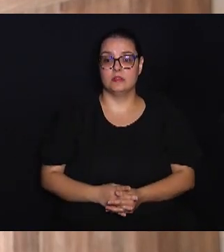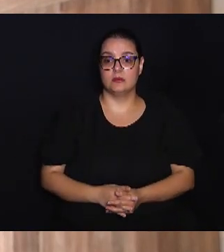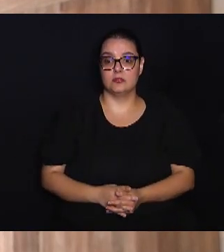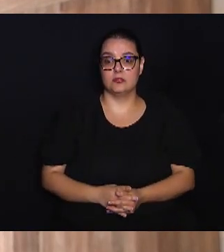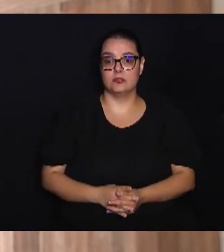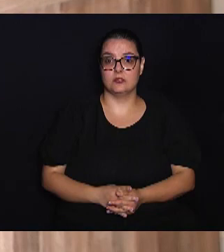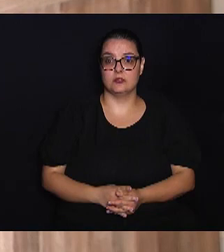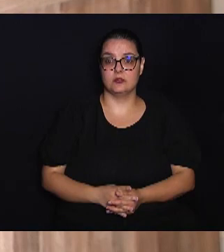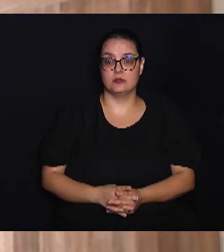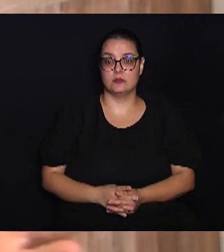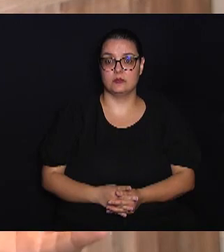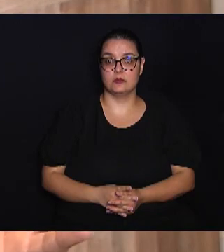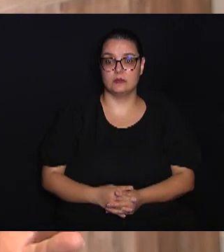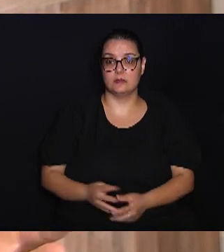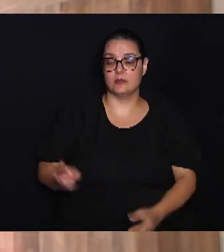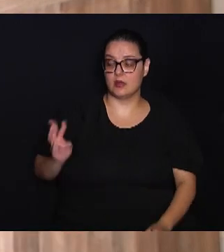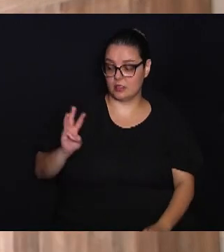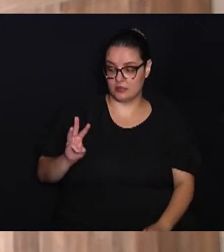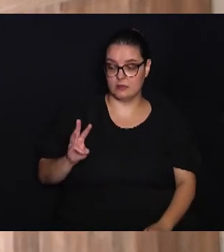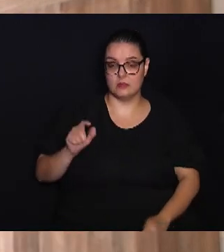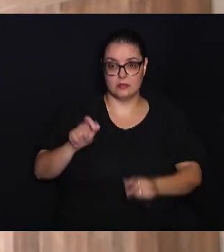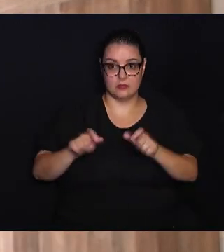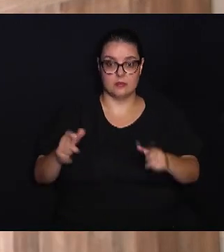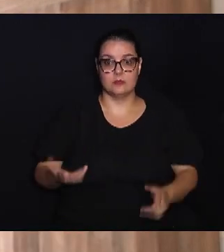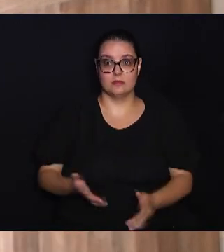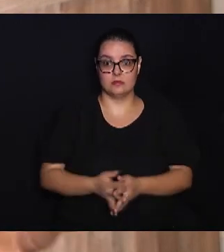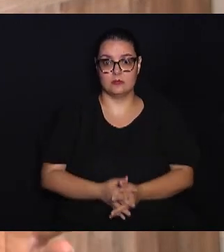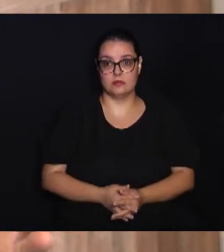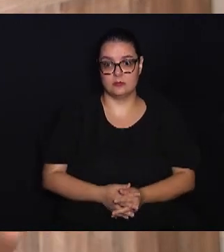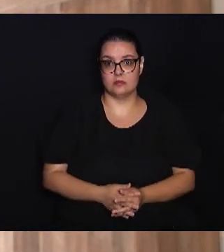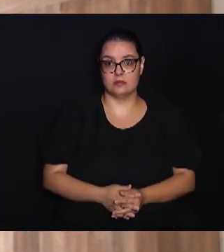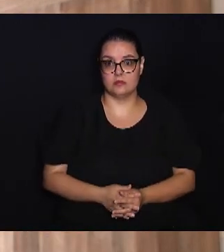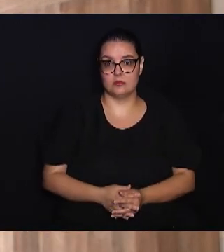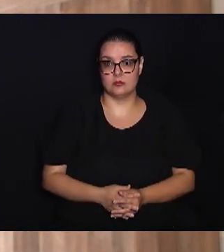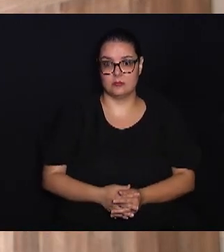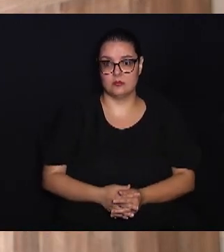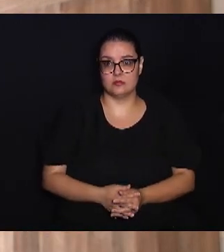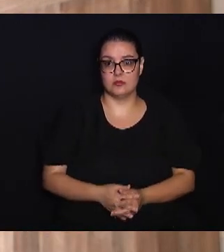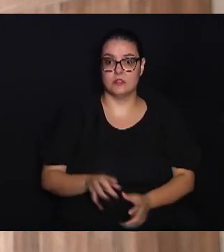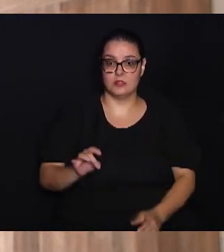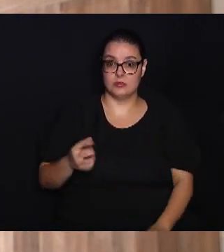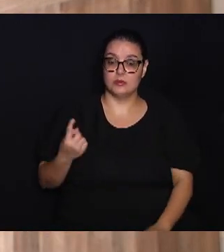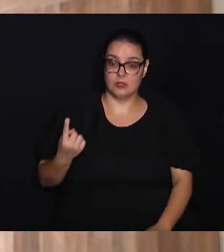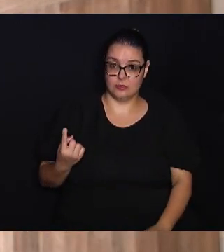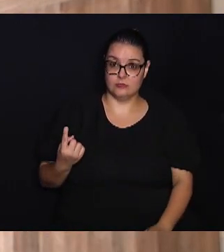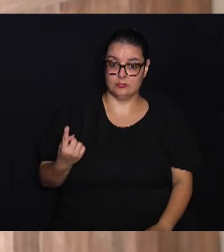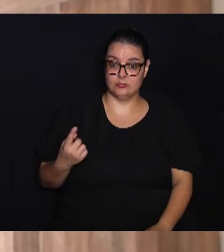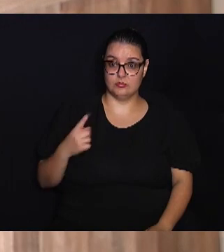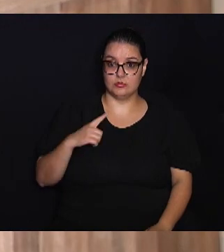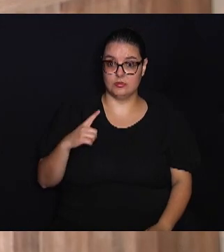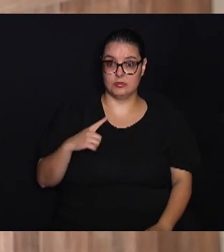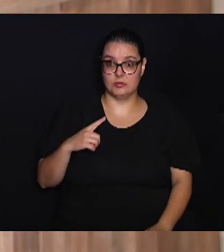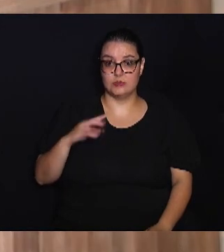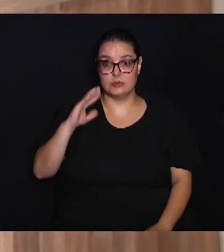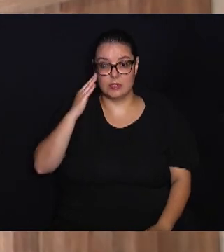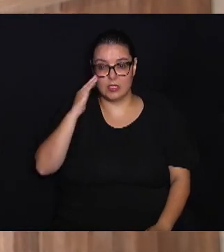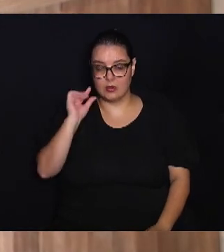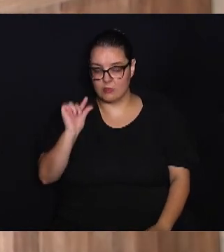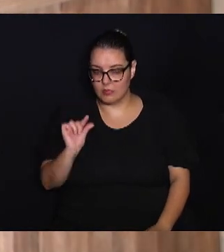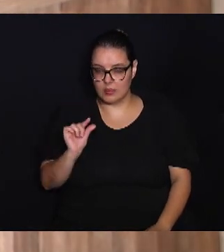ali nós estamos em três pessoas e os três só desses três só um tinha um pouco de